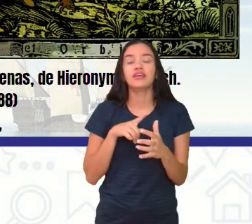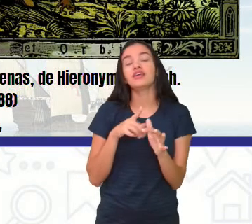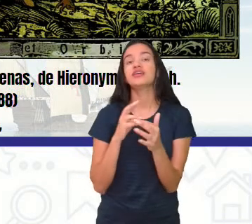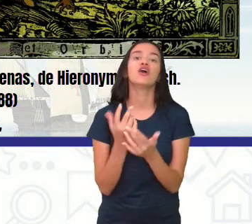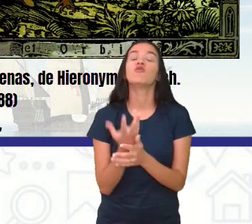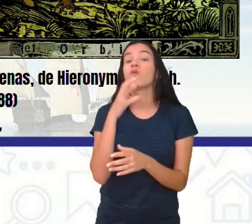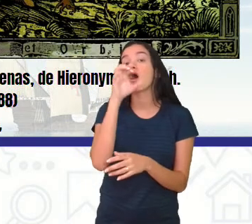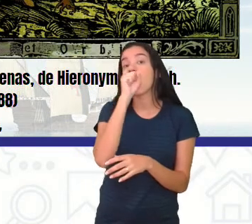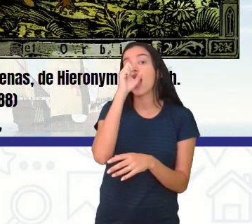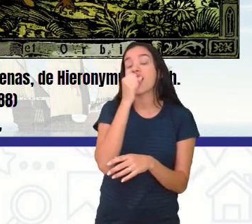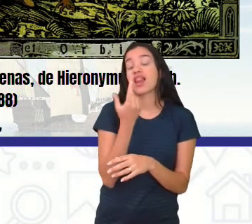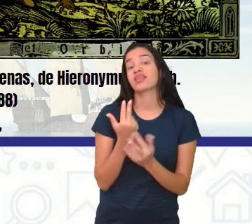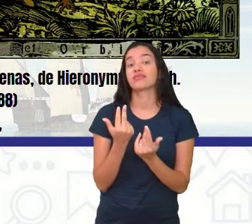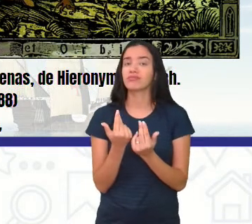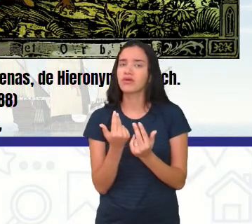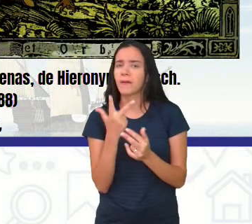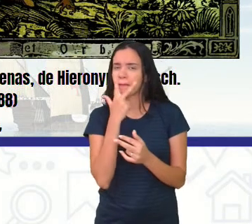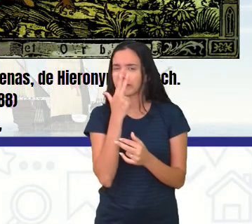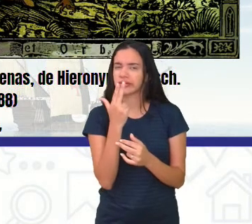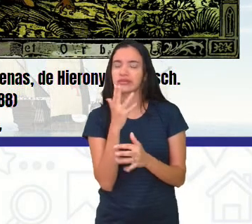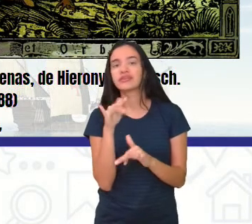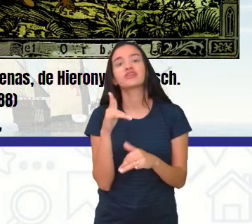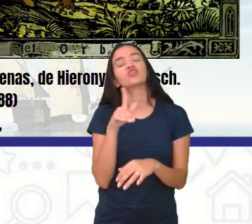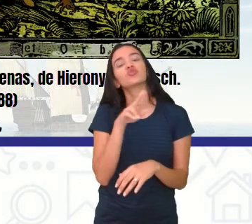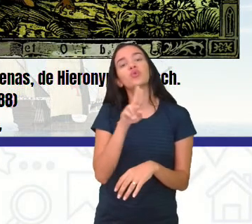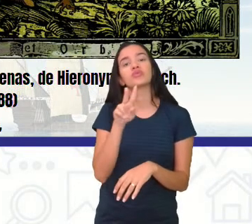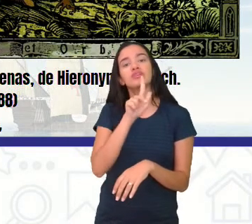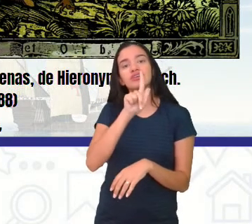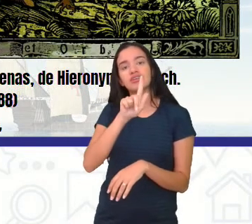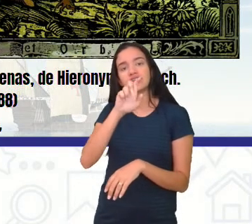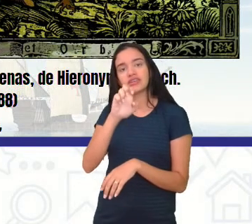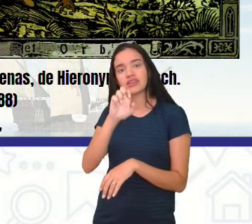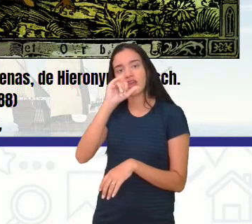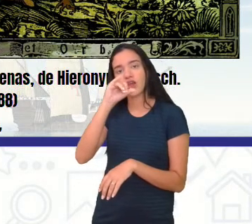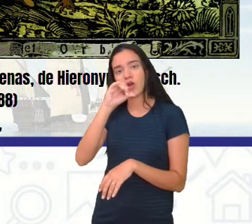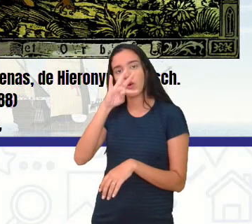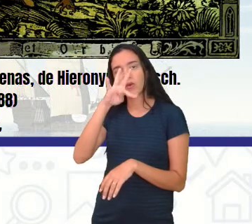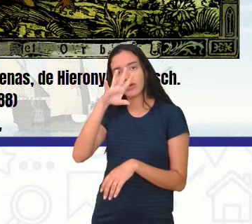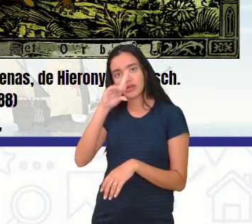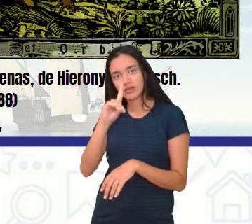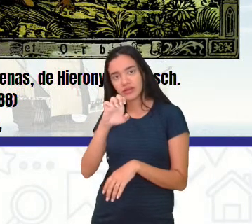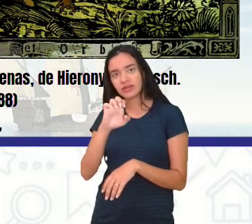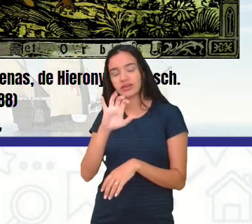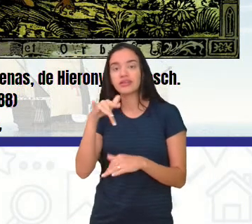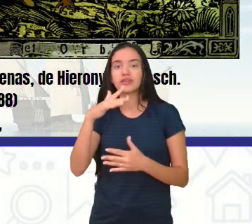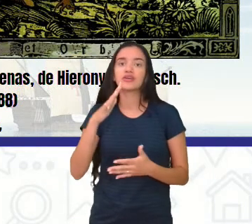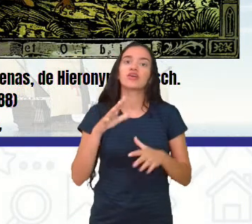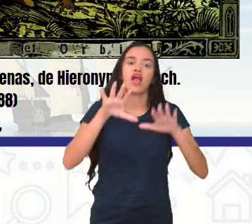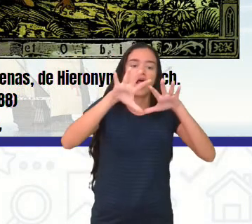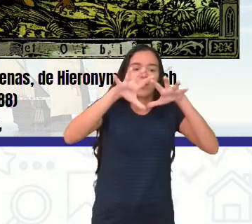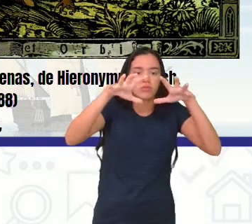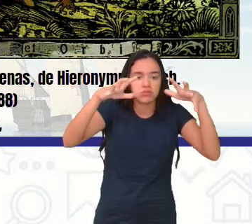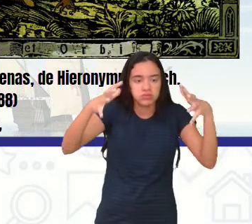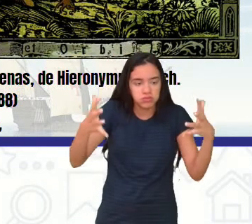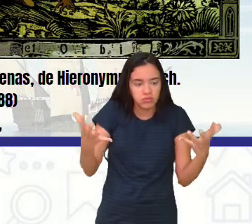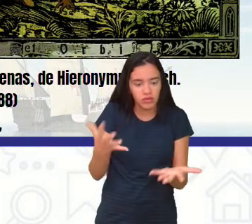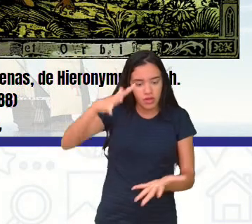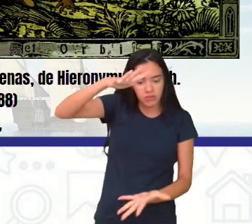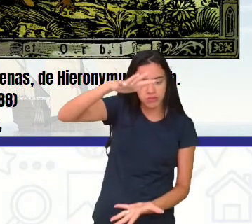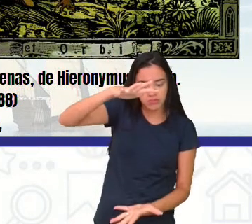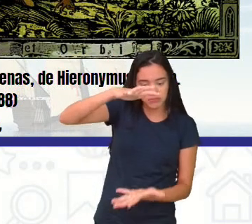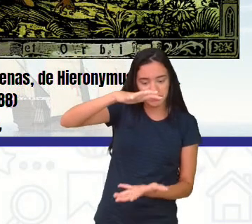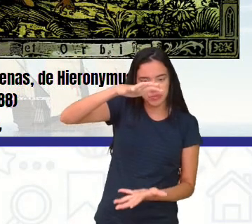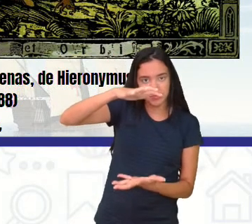laranja, o que a gente chama de geóide. Ela é redonda ali, com achatamento, né, leve achatamento